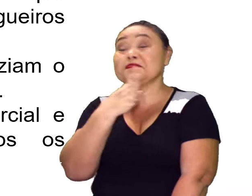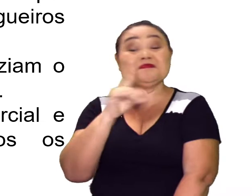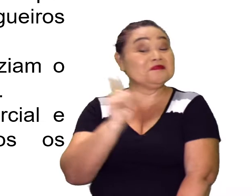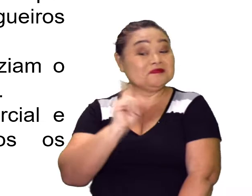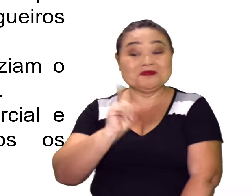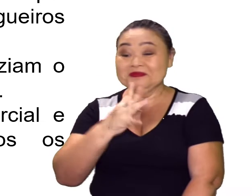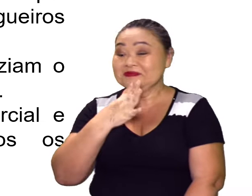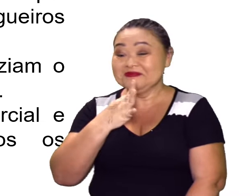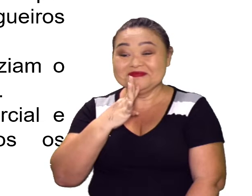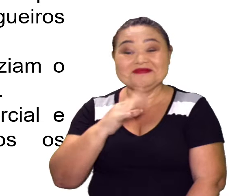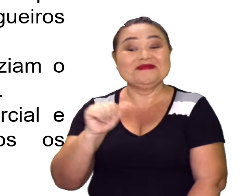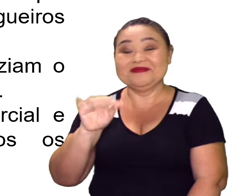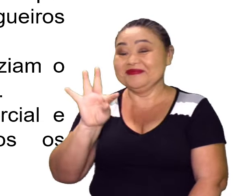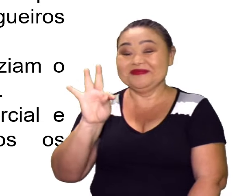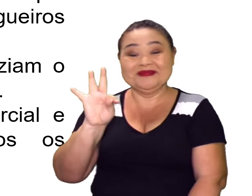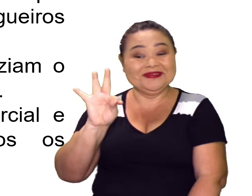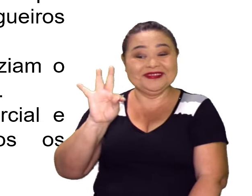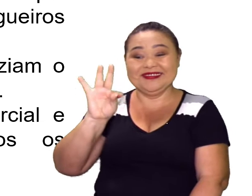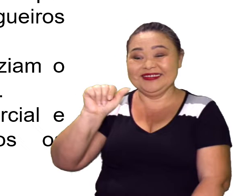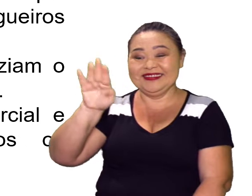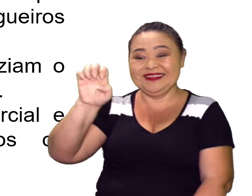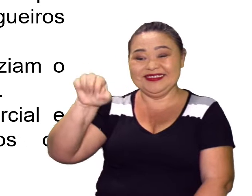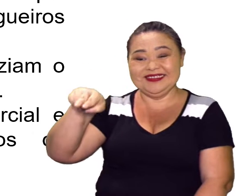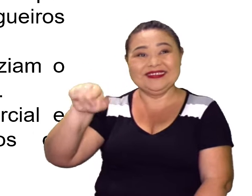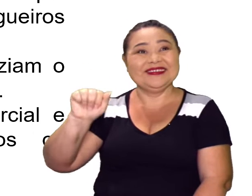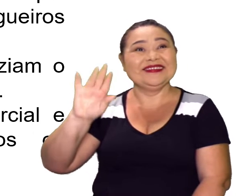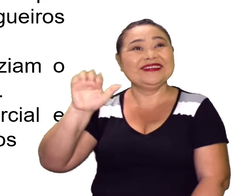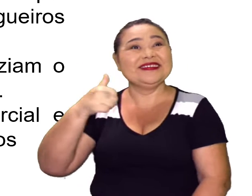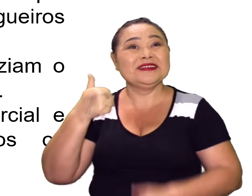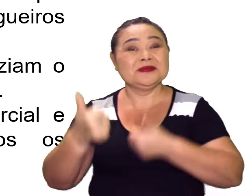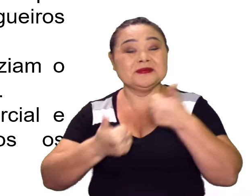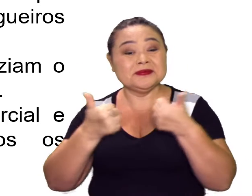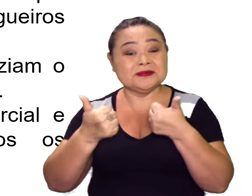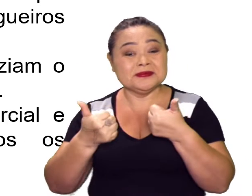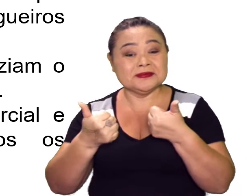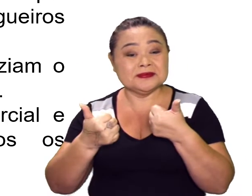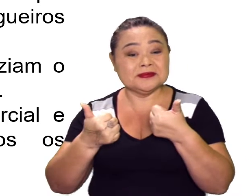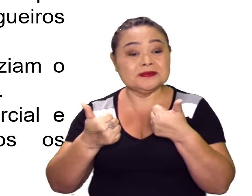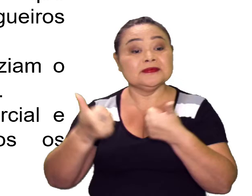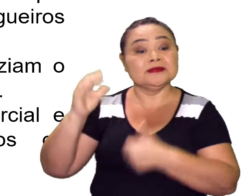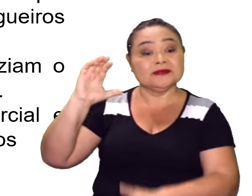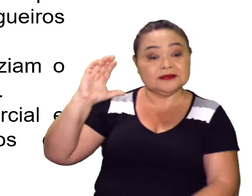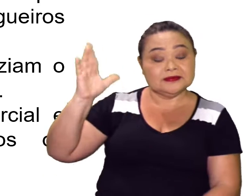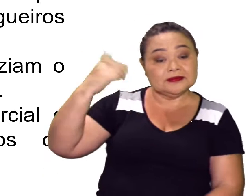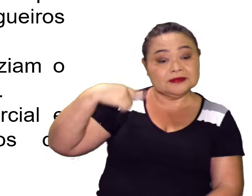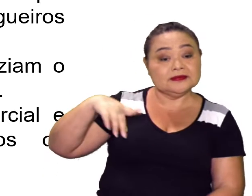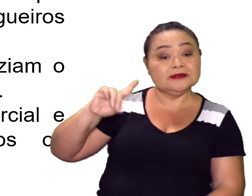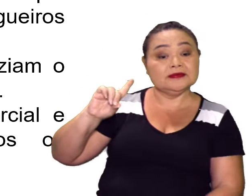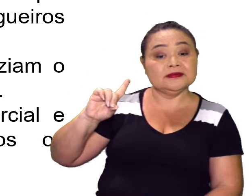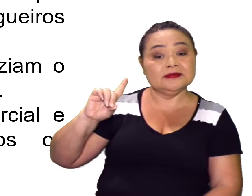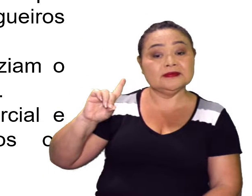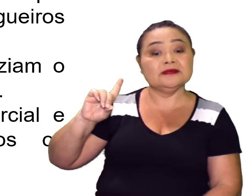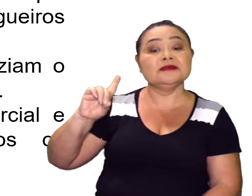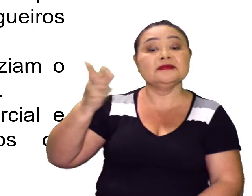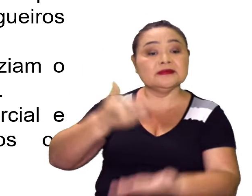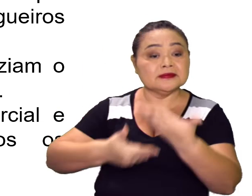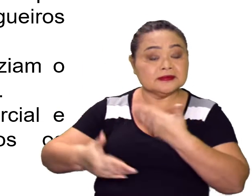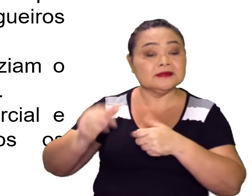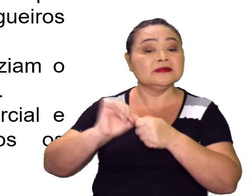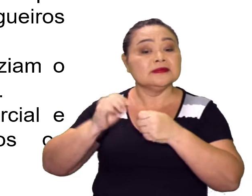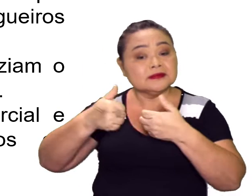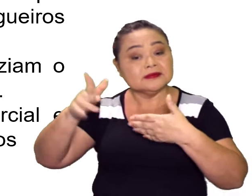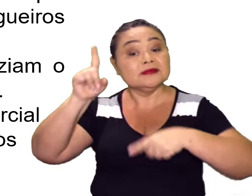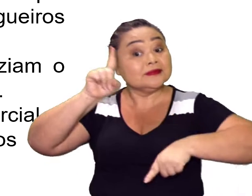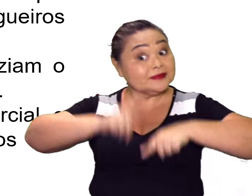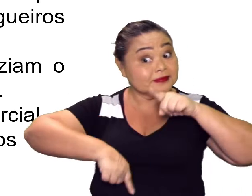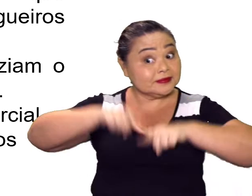mais o que é isso, né, Odelinda? Não sabe mais, não conhece mais, né? Beleza. Estamos na letra C, né? Isso. Estabelecimentos comerciais